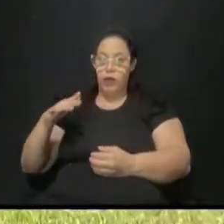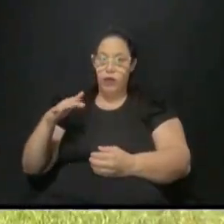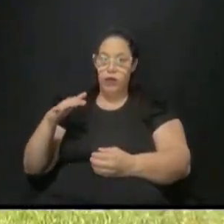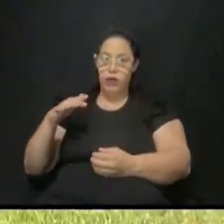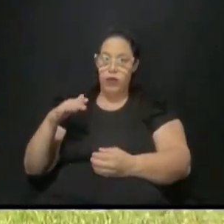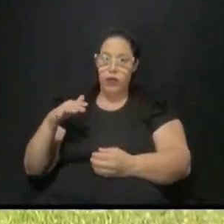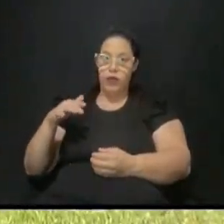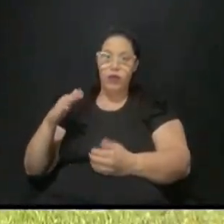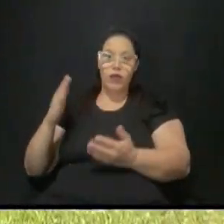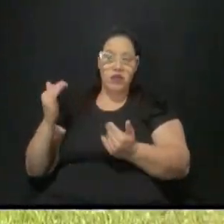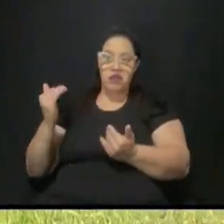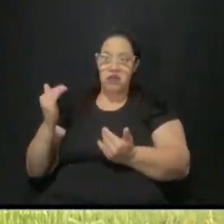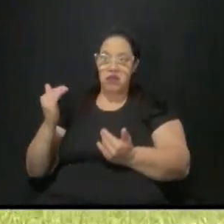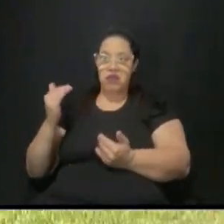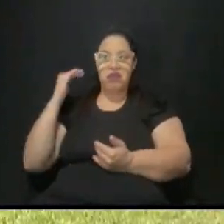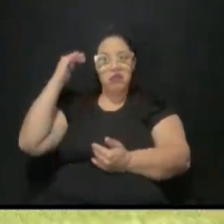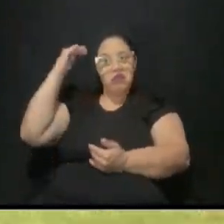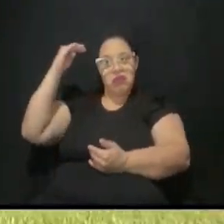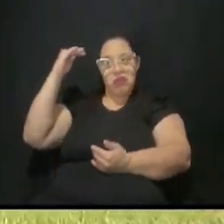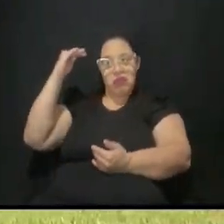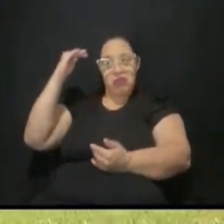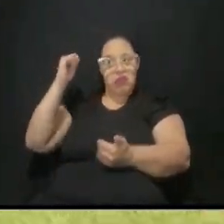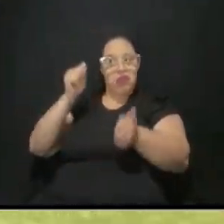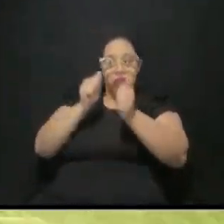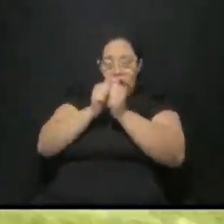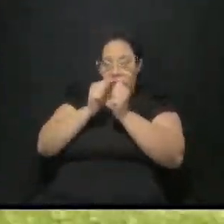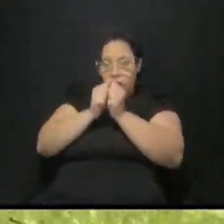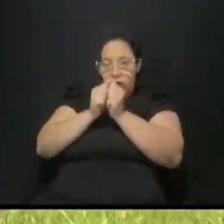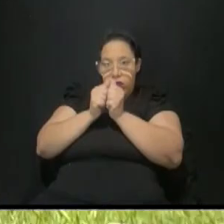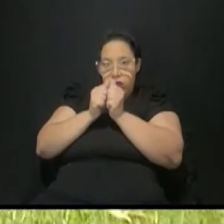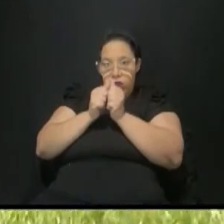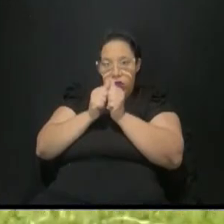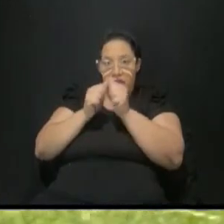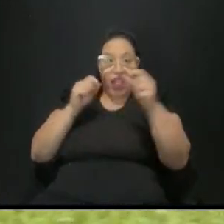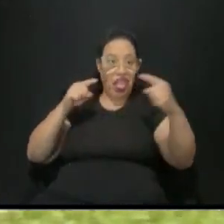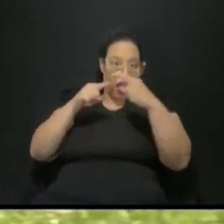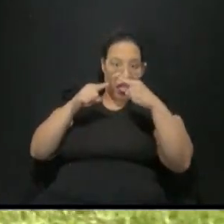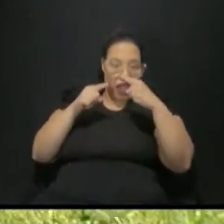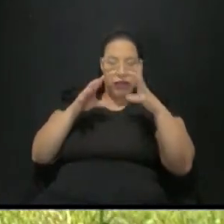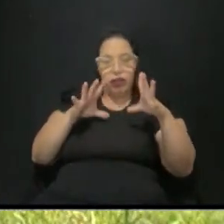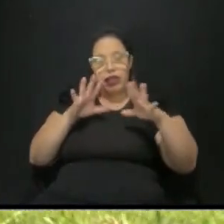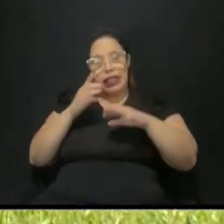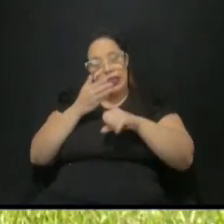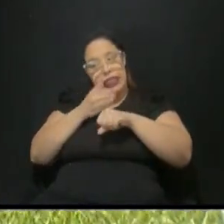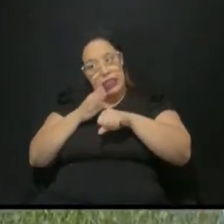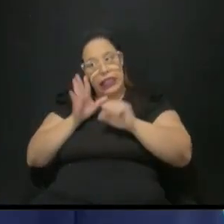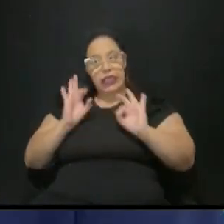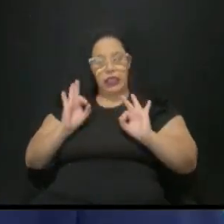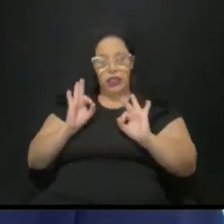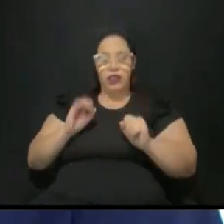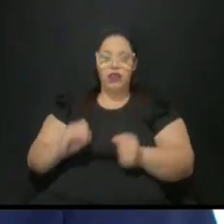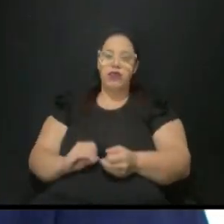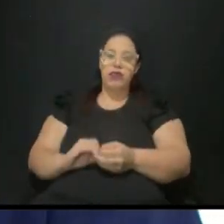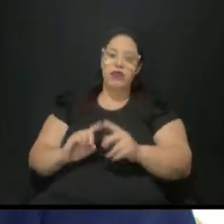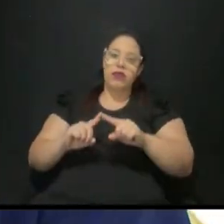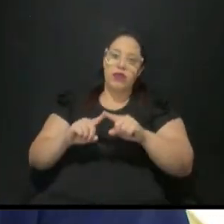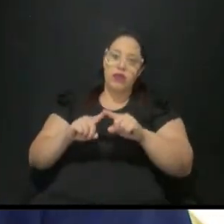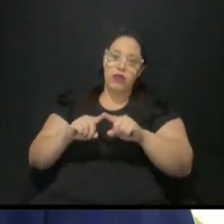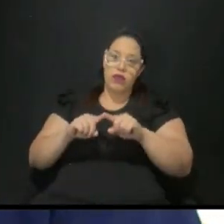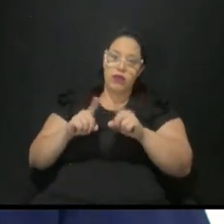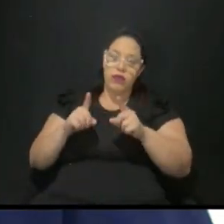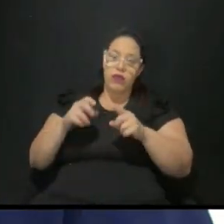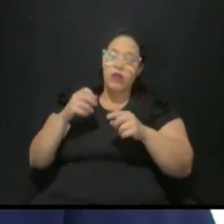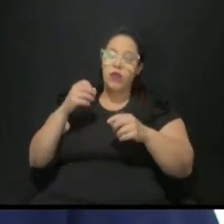jovem e o adulto com o adulto, para que não tenha esse conflito de interesses durante o treinamento. Muitas mães que estão nos assistindo e têm